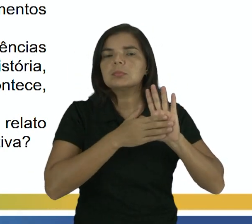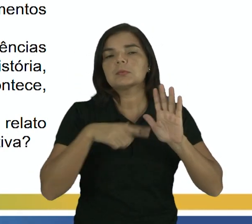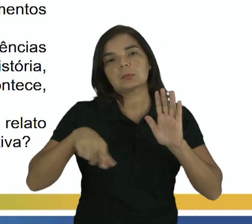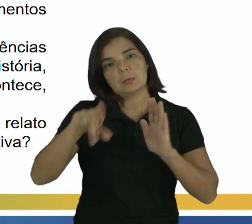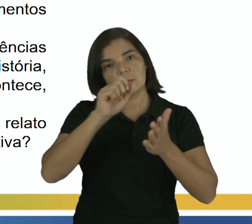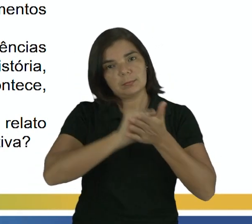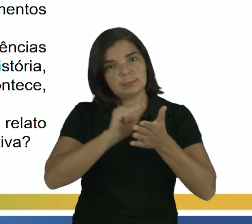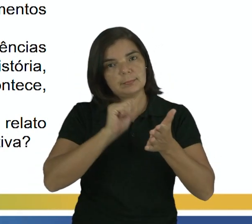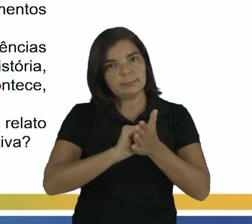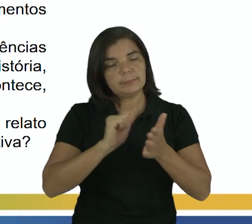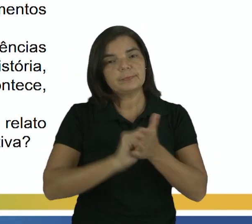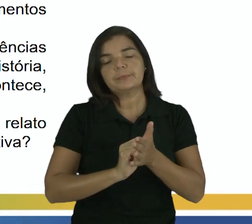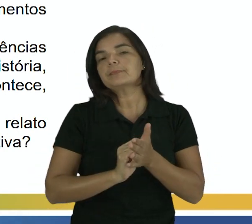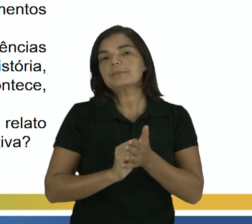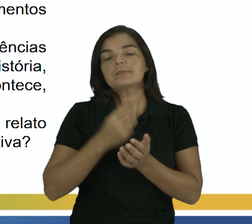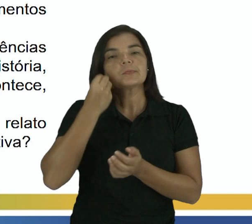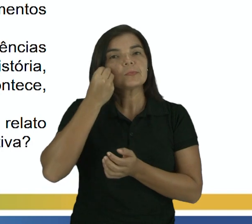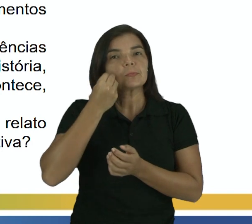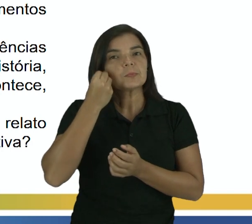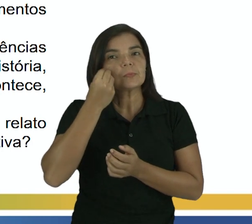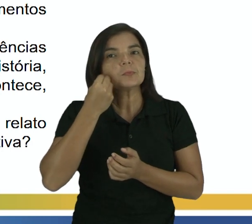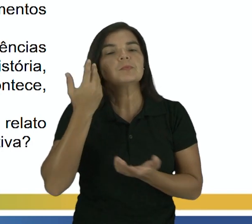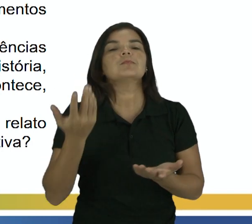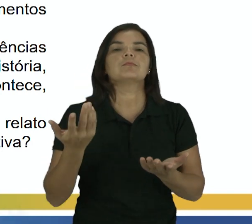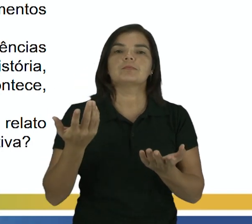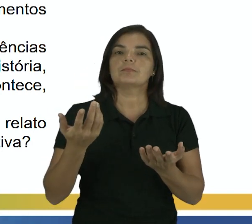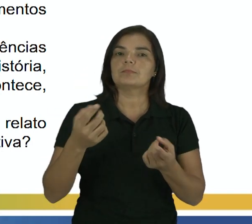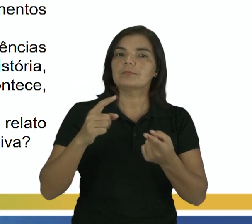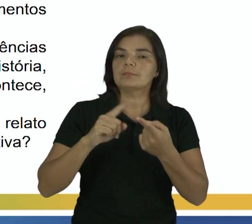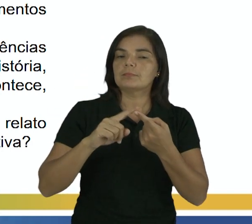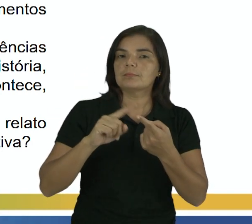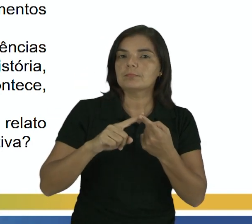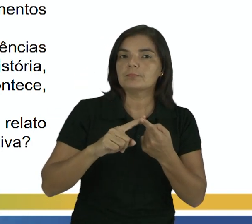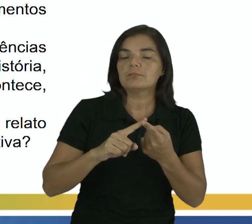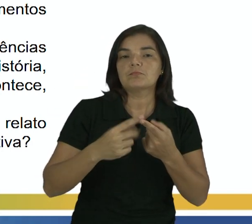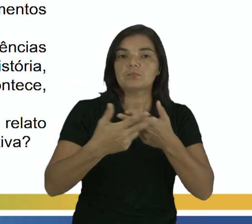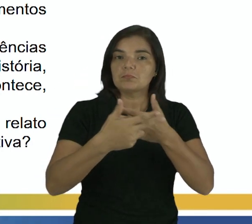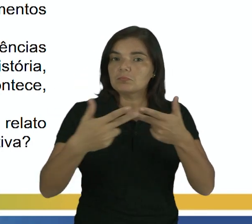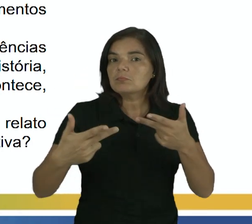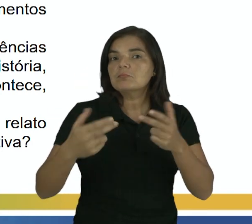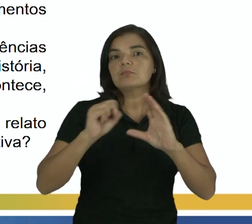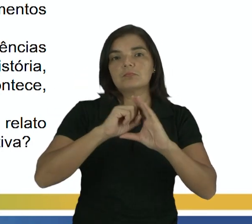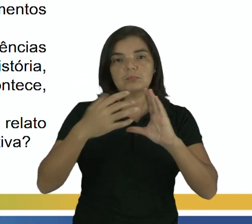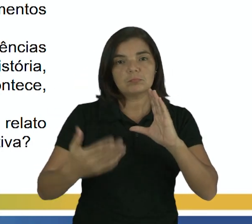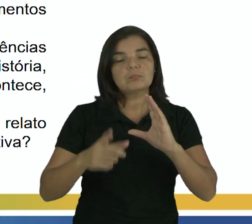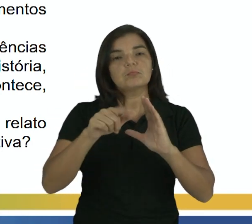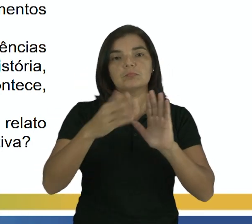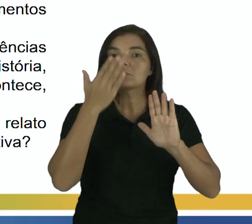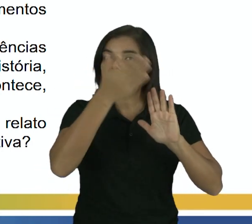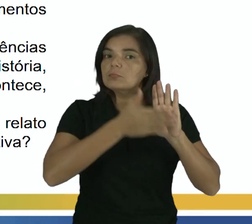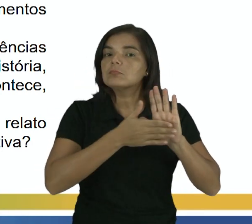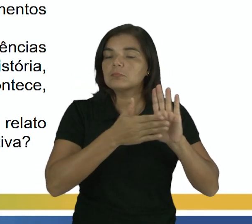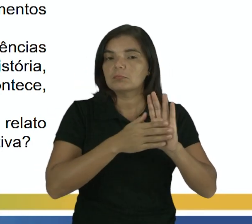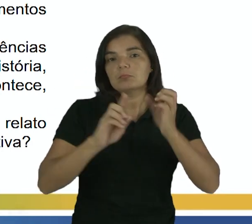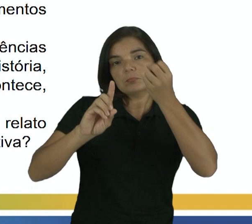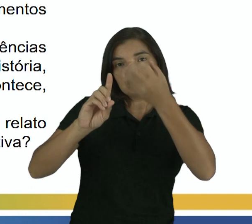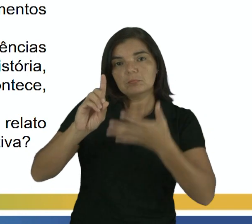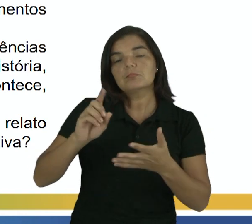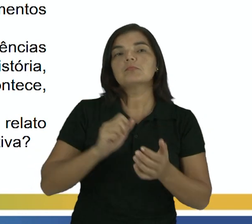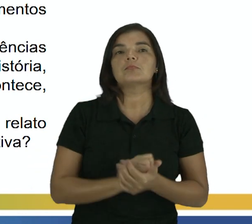Você vai descrever lá suas experiências, você vai descrever elementos, características, isso é a comprovação do relato